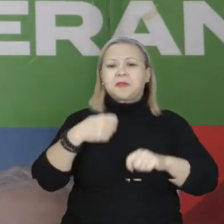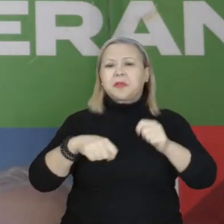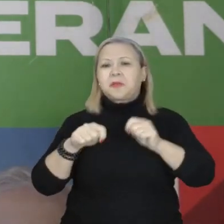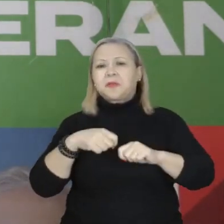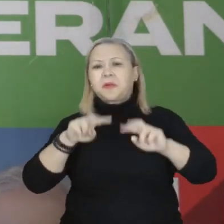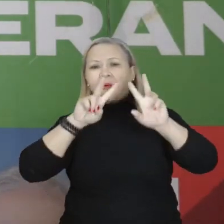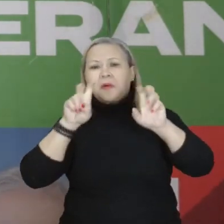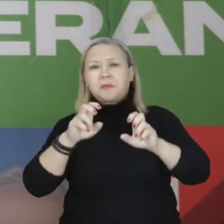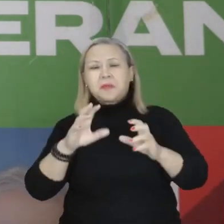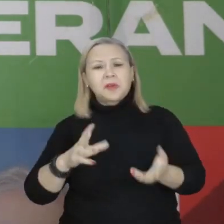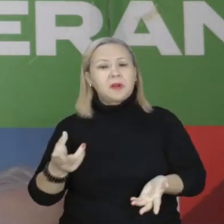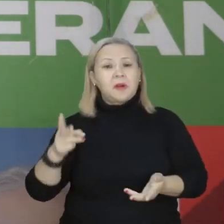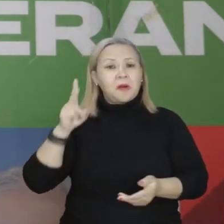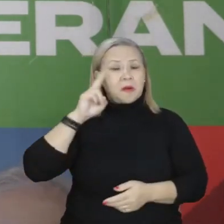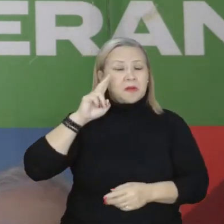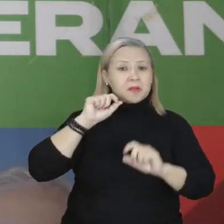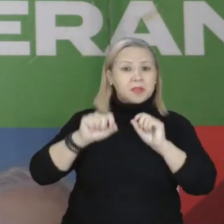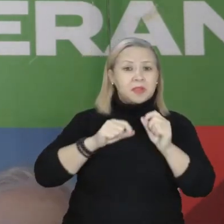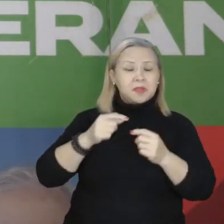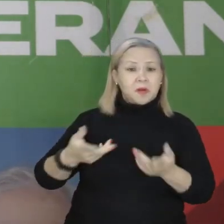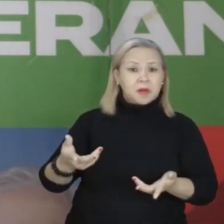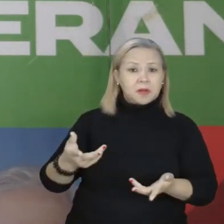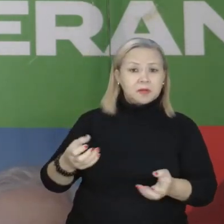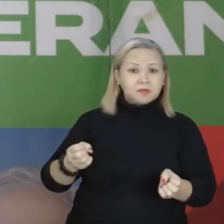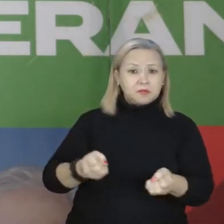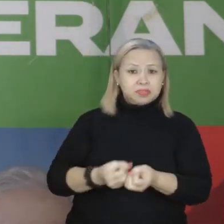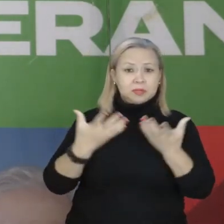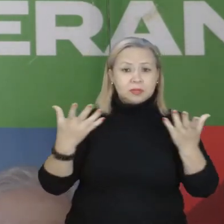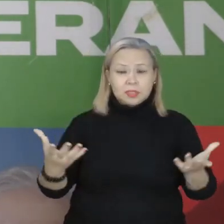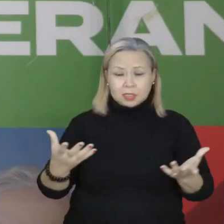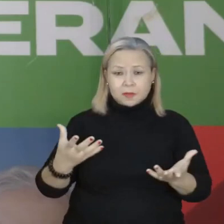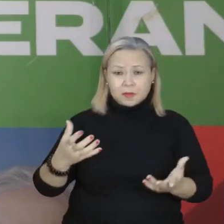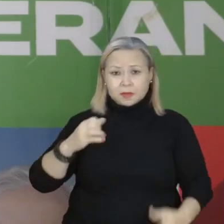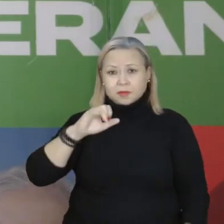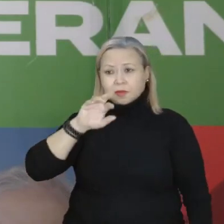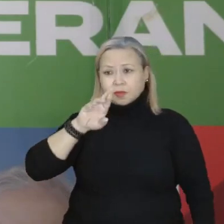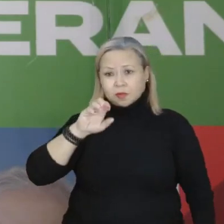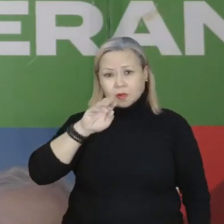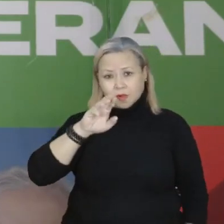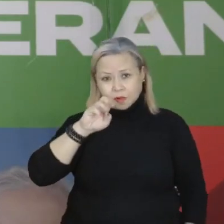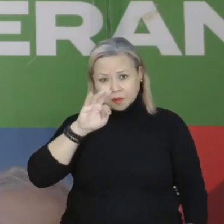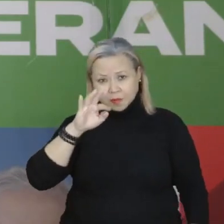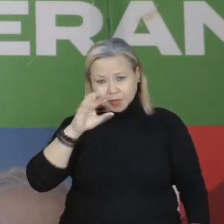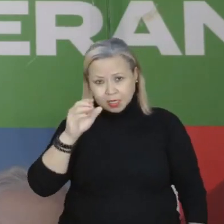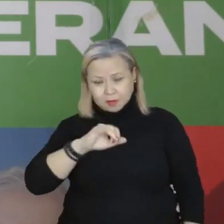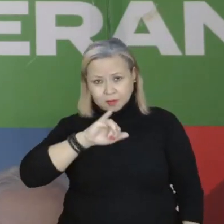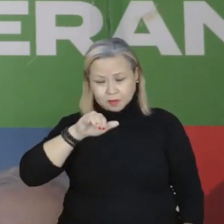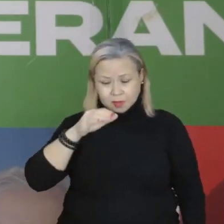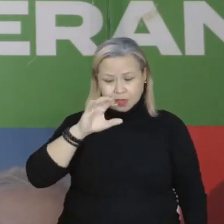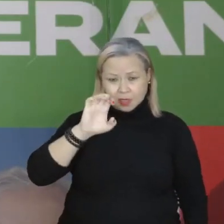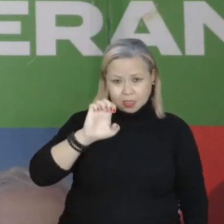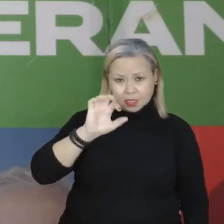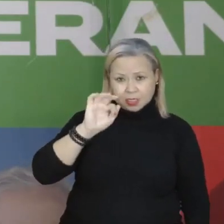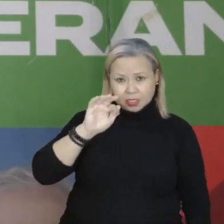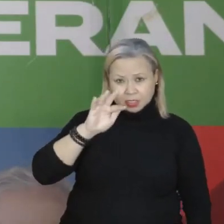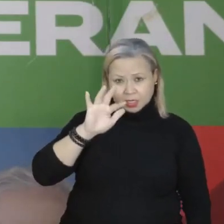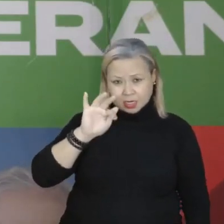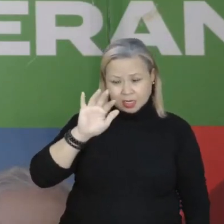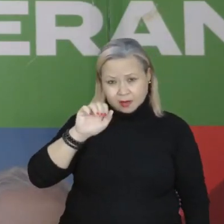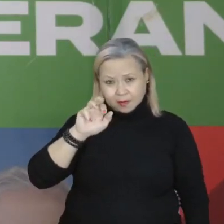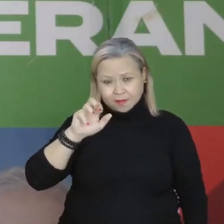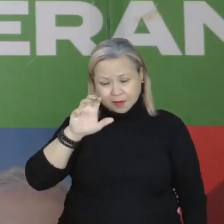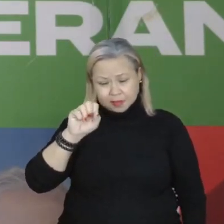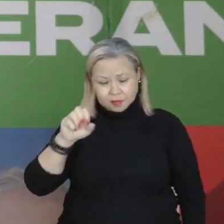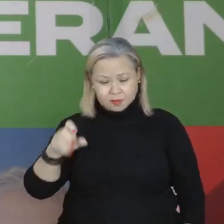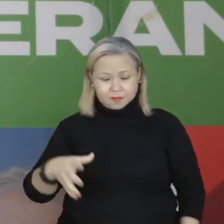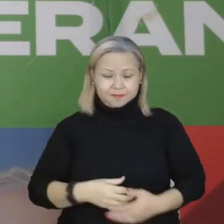do Roberto Jefferson também merece mais destaque? Olha, se você acompanhou essa campanha mais atentamente, você